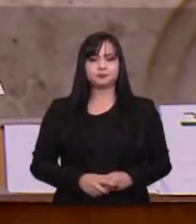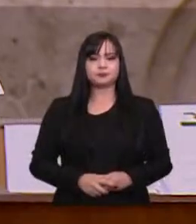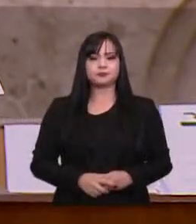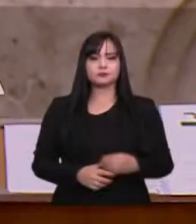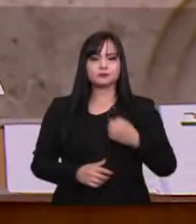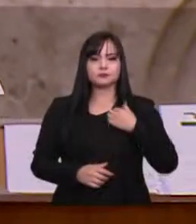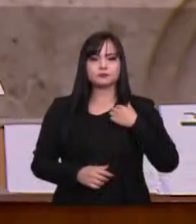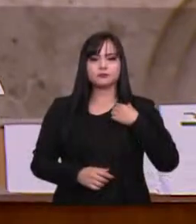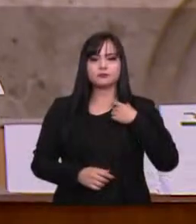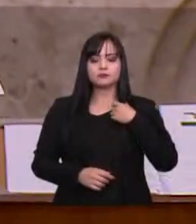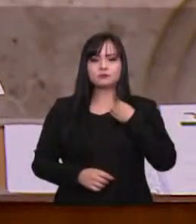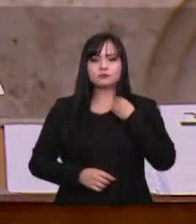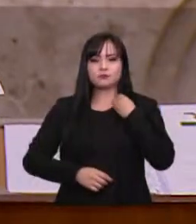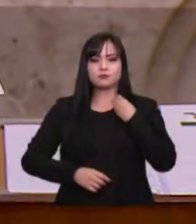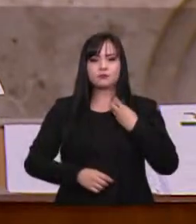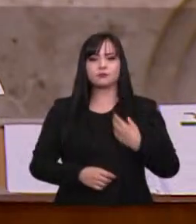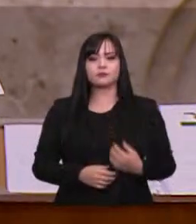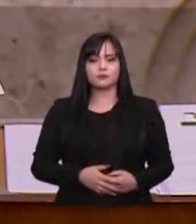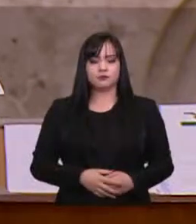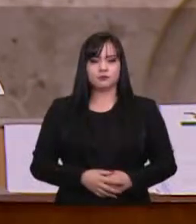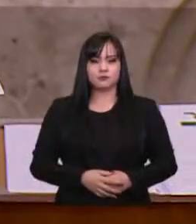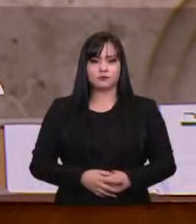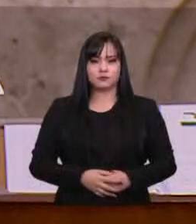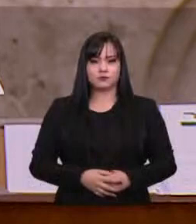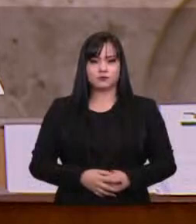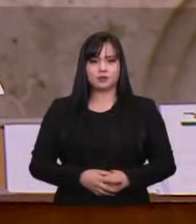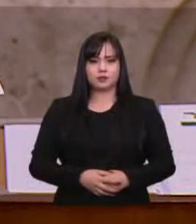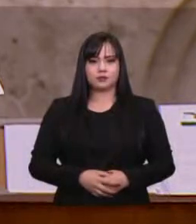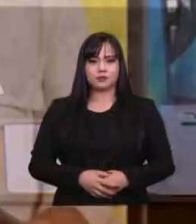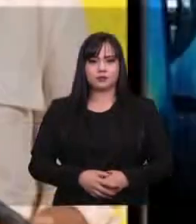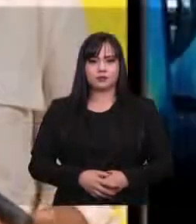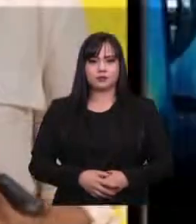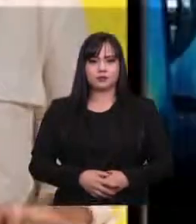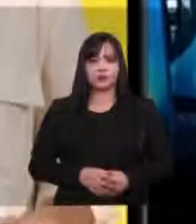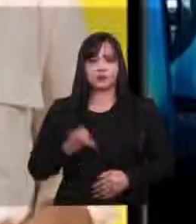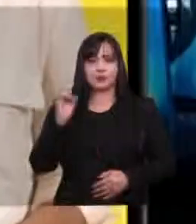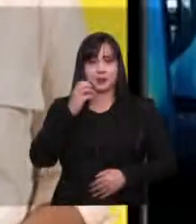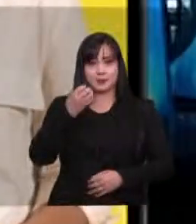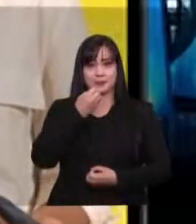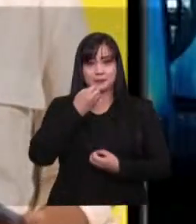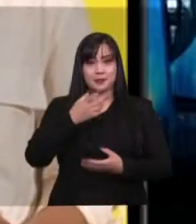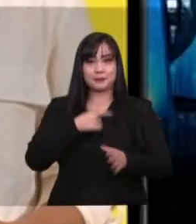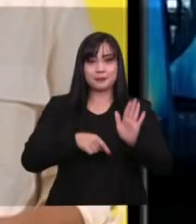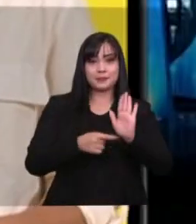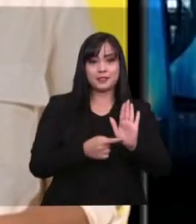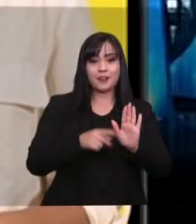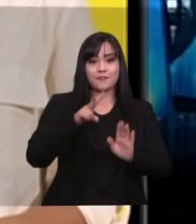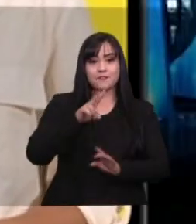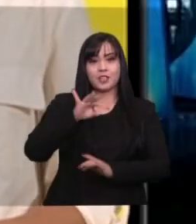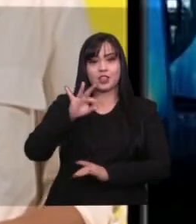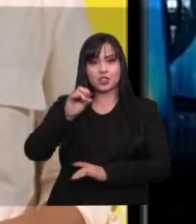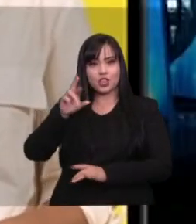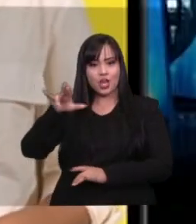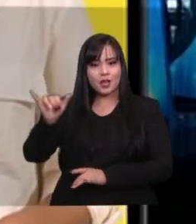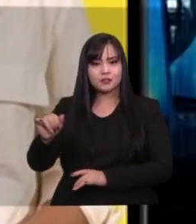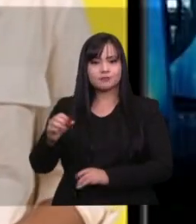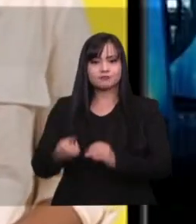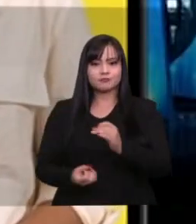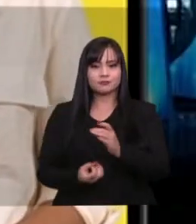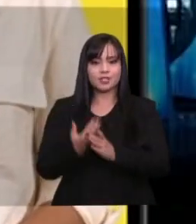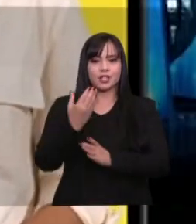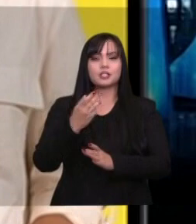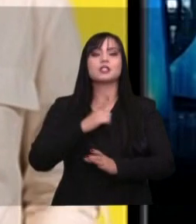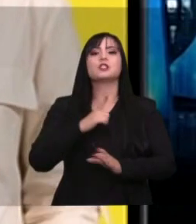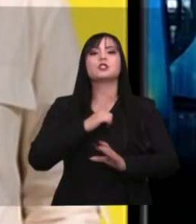Olá tudo bem Hoje vamos te apresentar o aplicativo da Vitória A Vitória foi construída diretamente